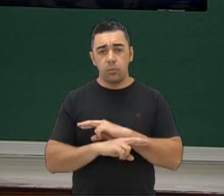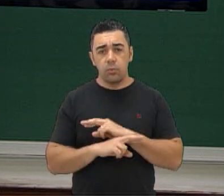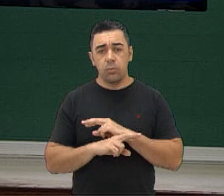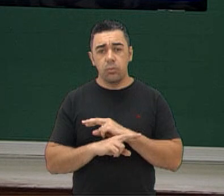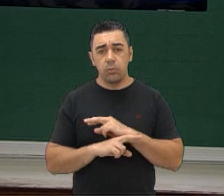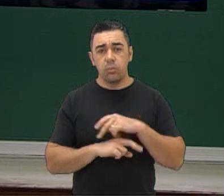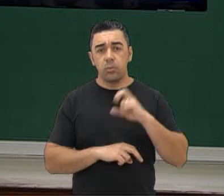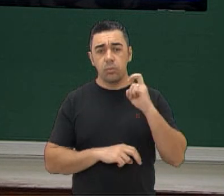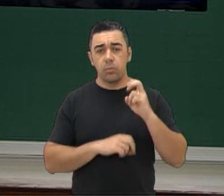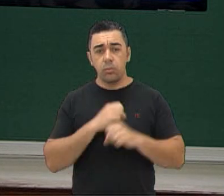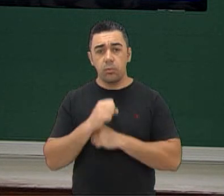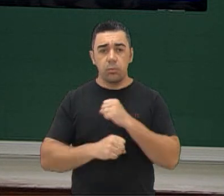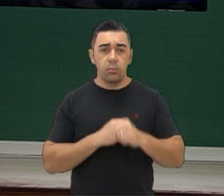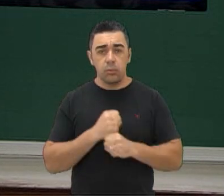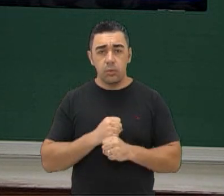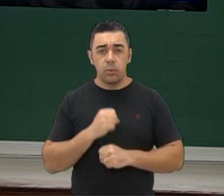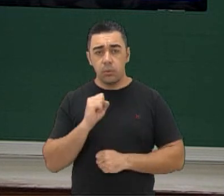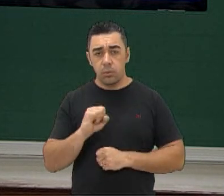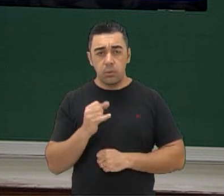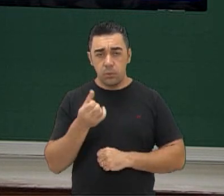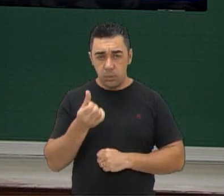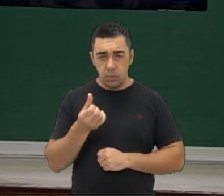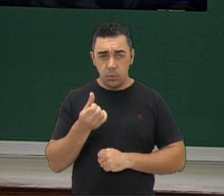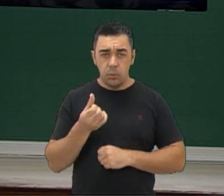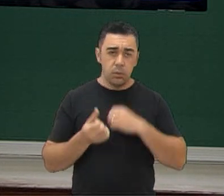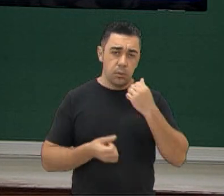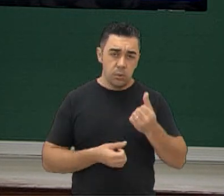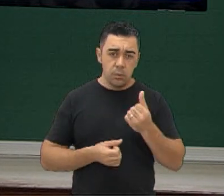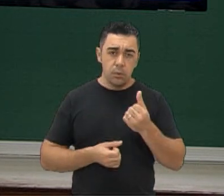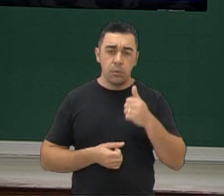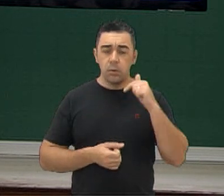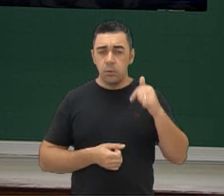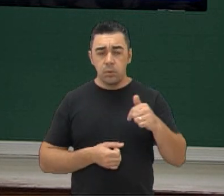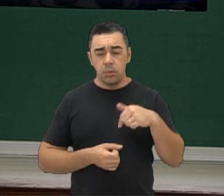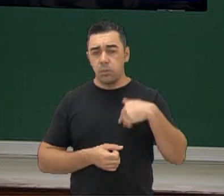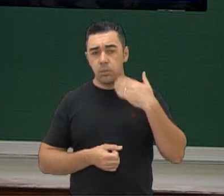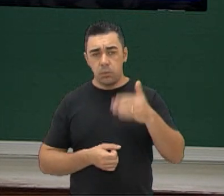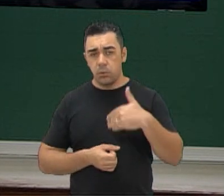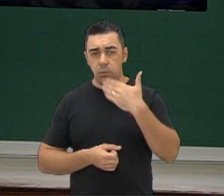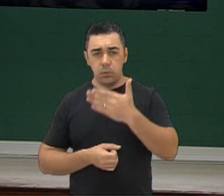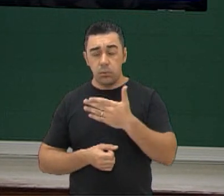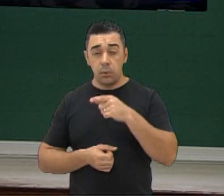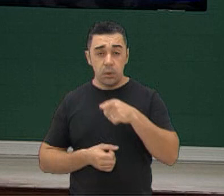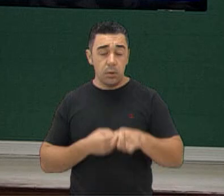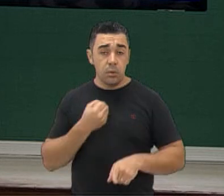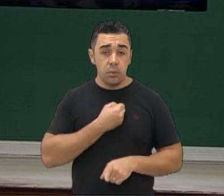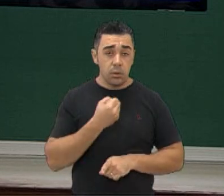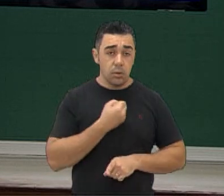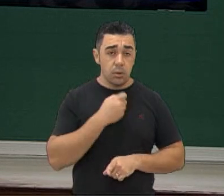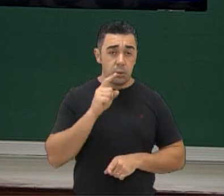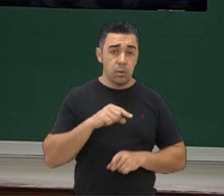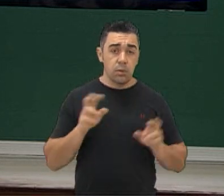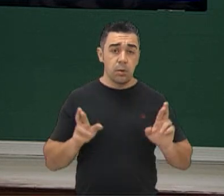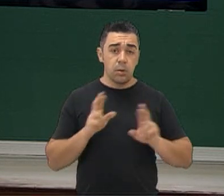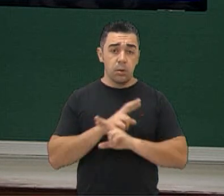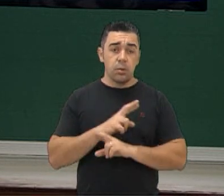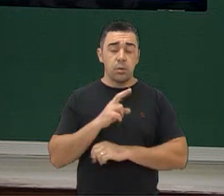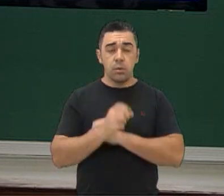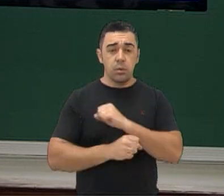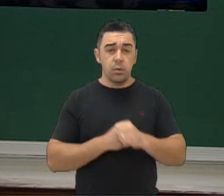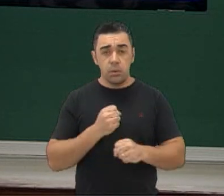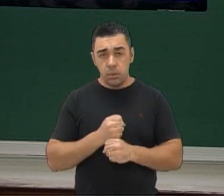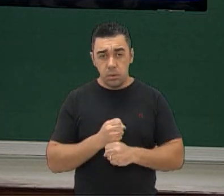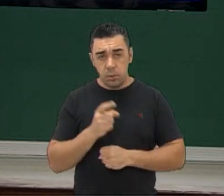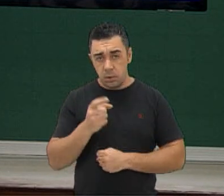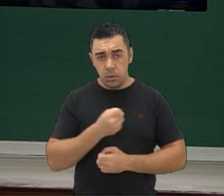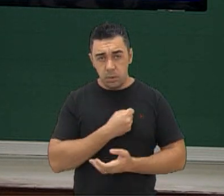a daqui 5 anos. Se fosse 6 anos, você altera para 6, 7. Esse valor ele está relacionado ao número